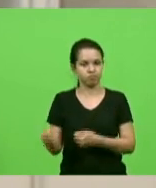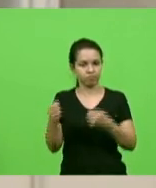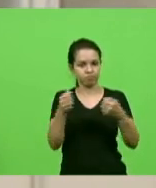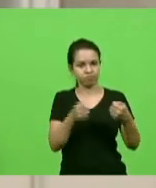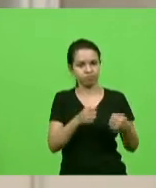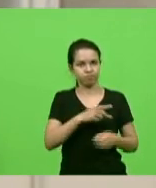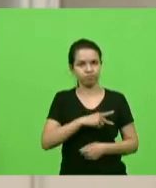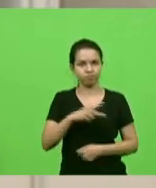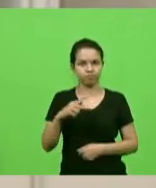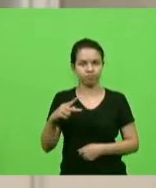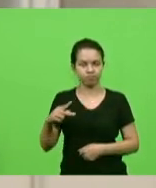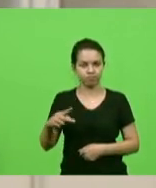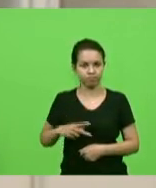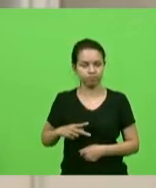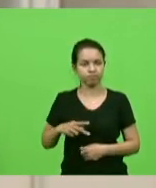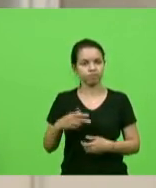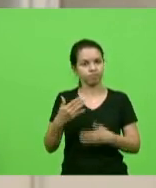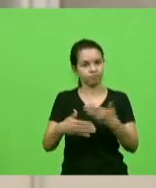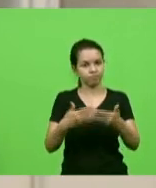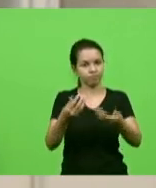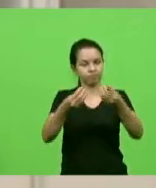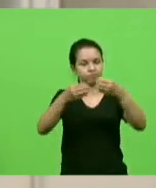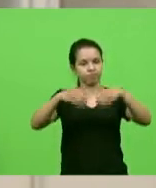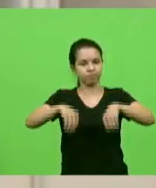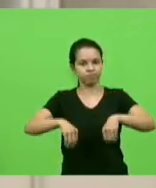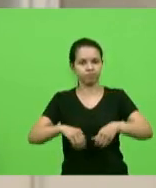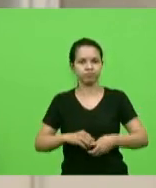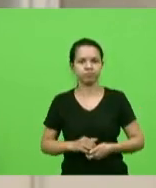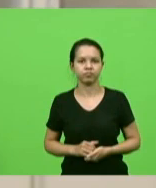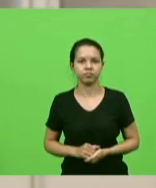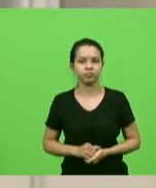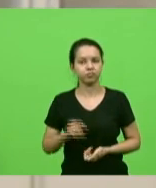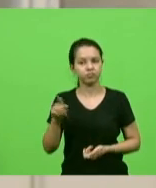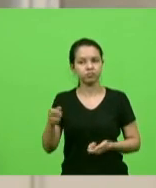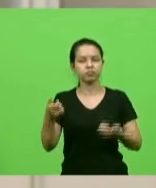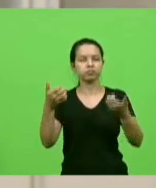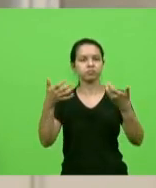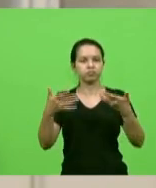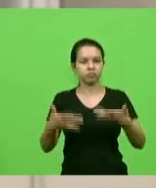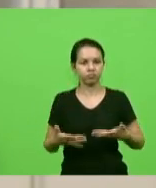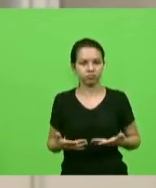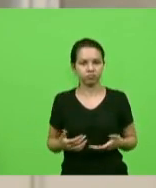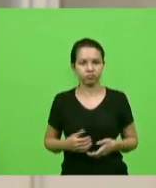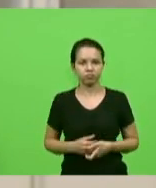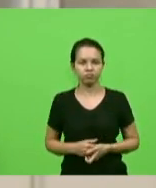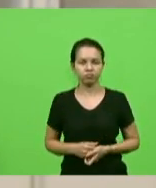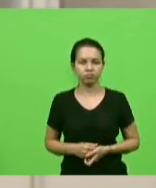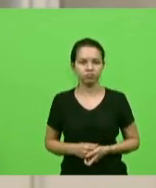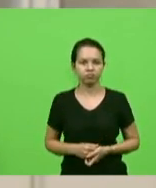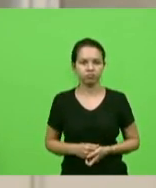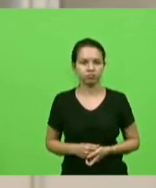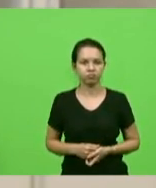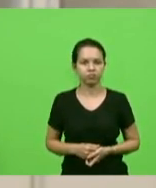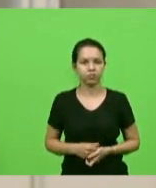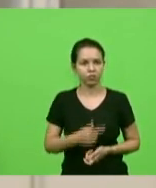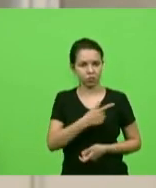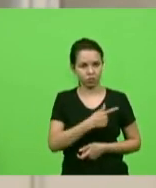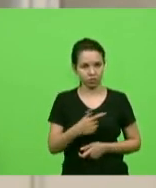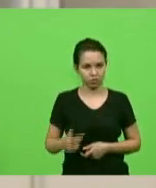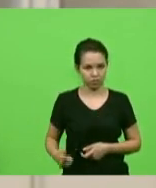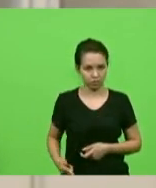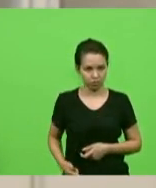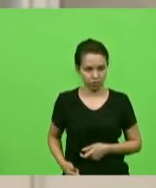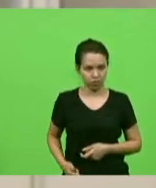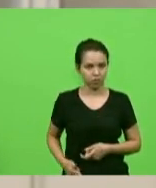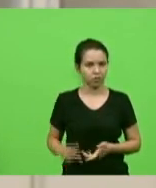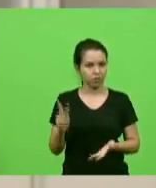situação de completa desvantagens e ele disse de de forma que o governador